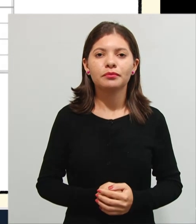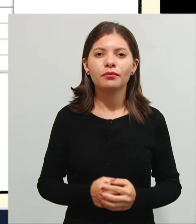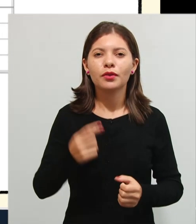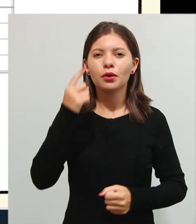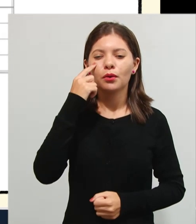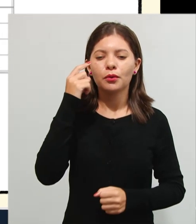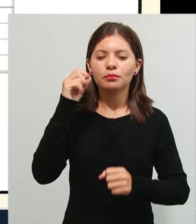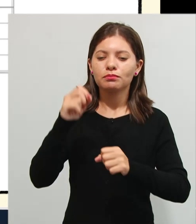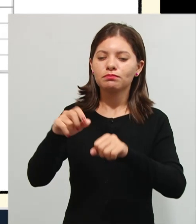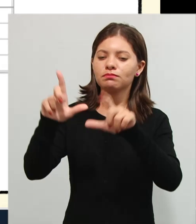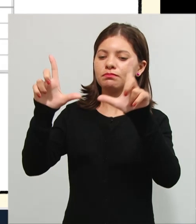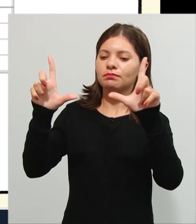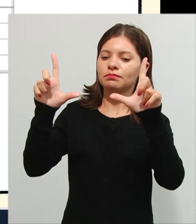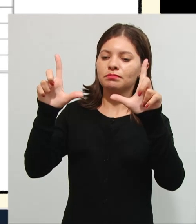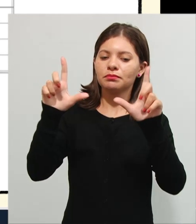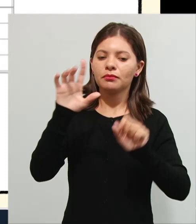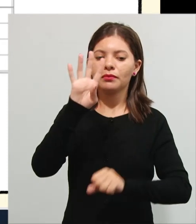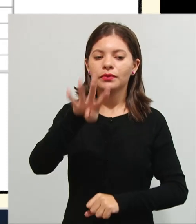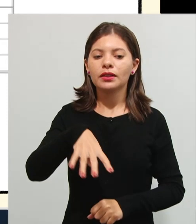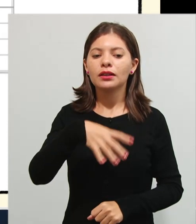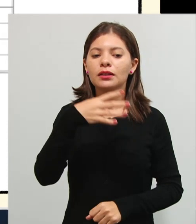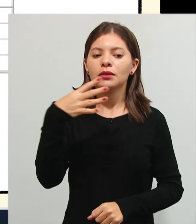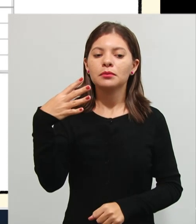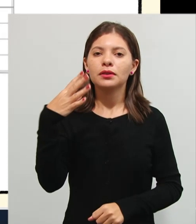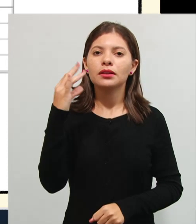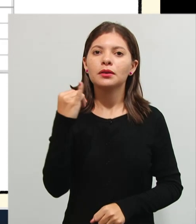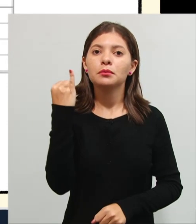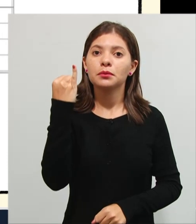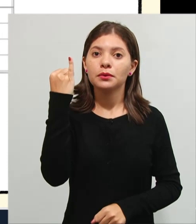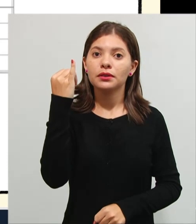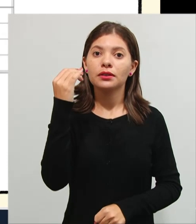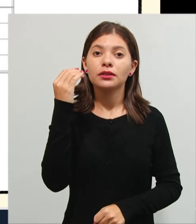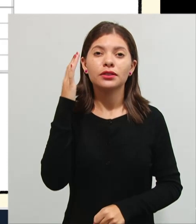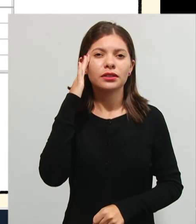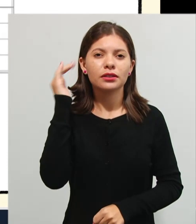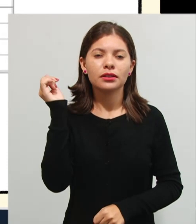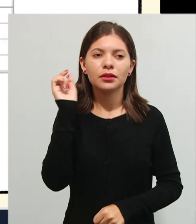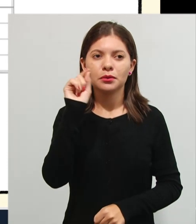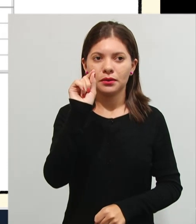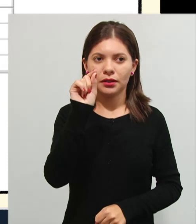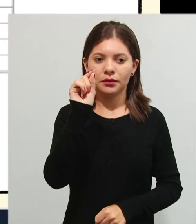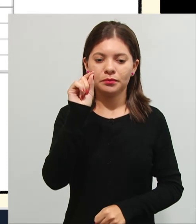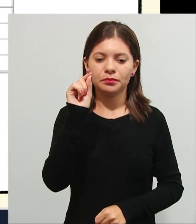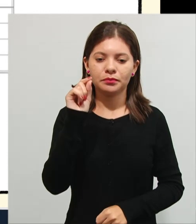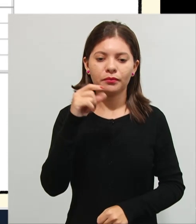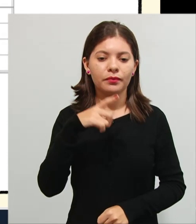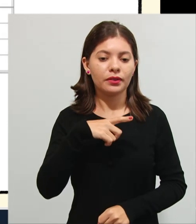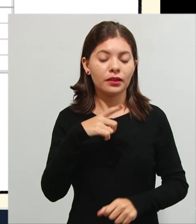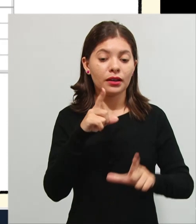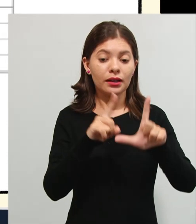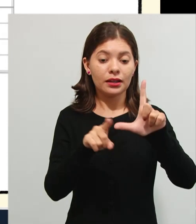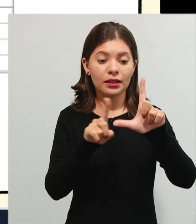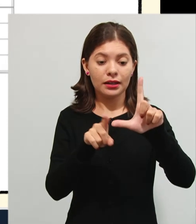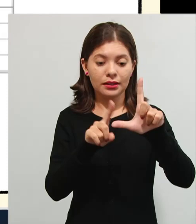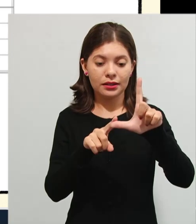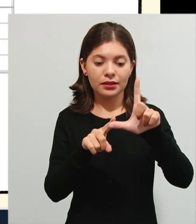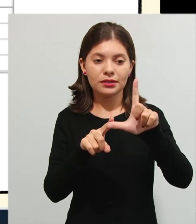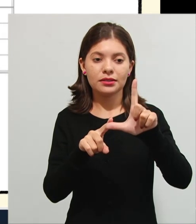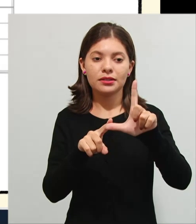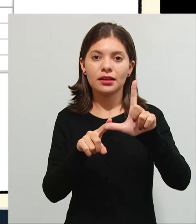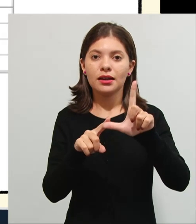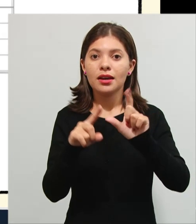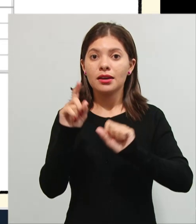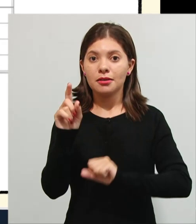Excel, aparece uma tabelinha, certo? É importante a gente entender que eu tenho aqui letras e eu